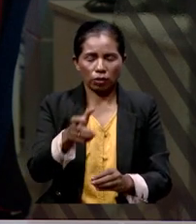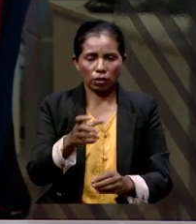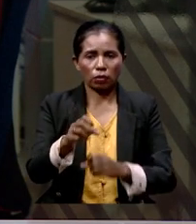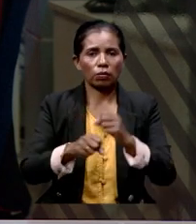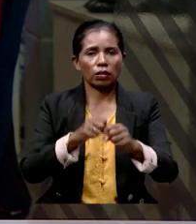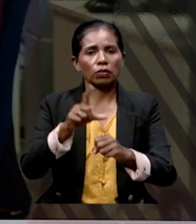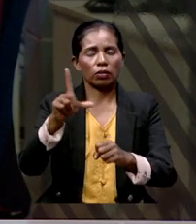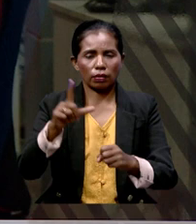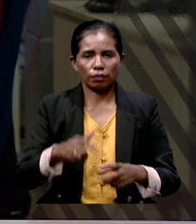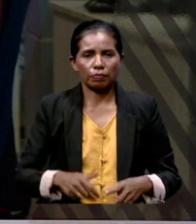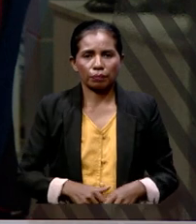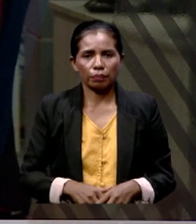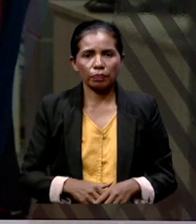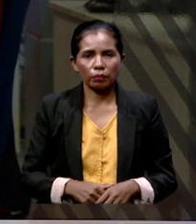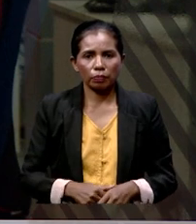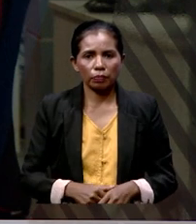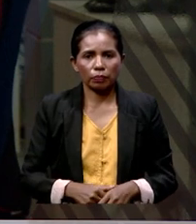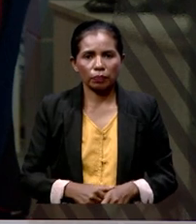Social.